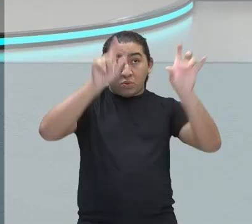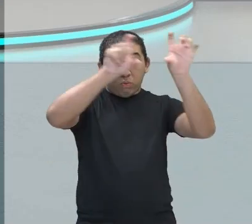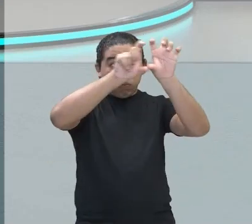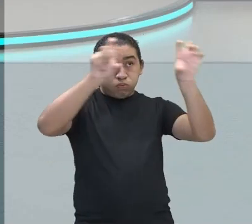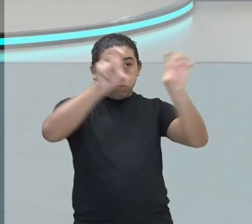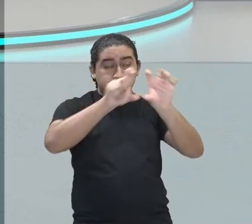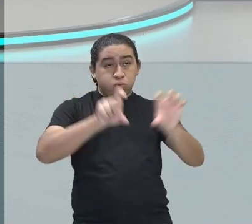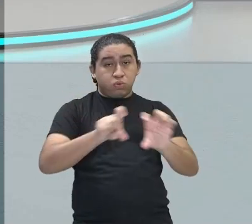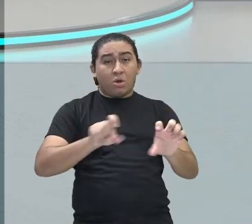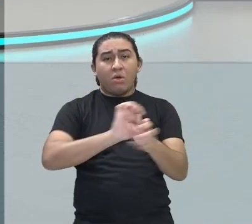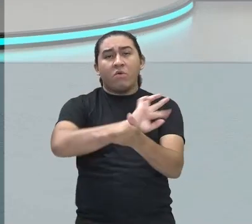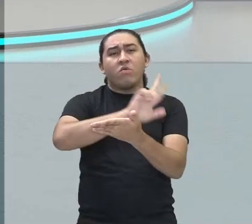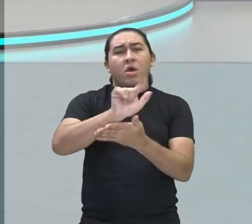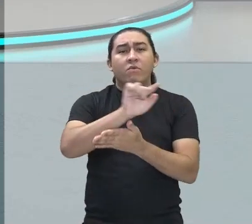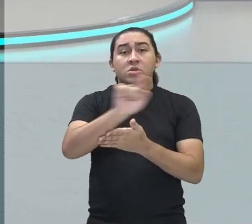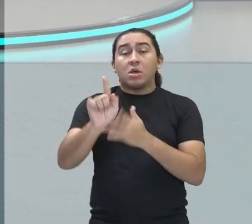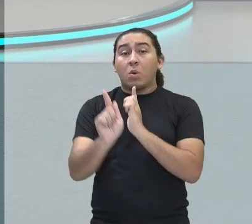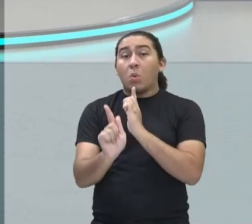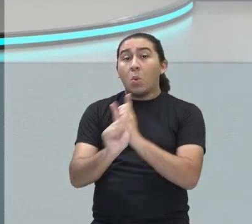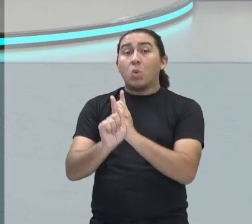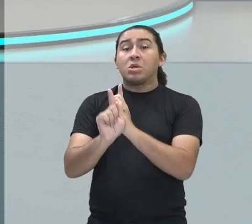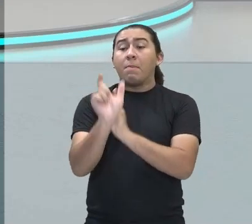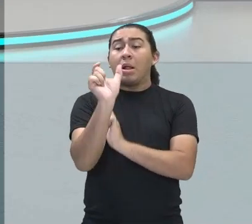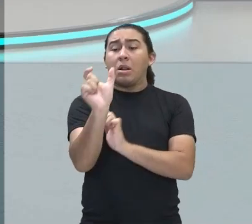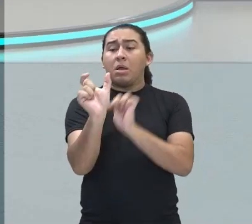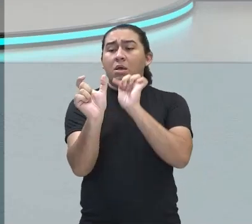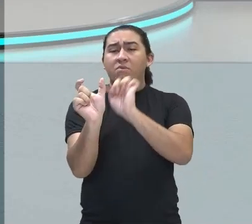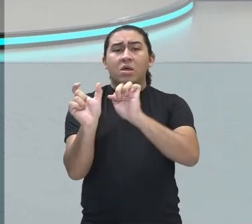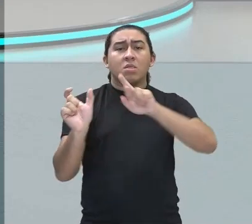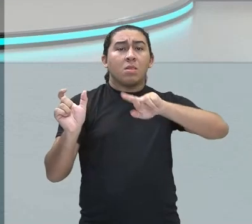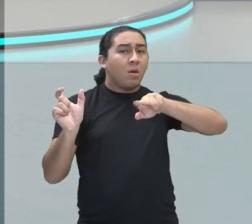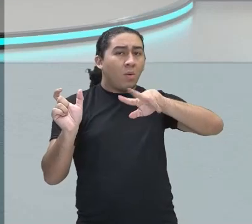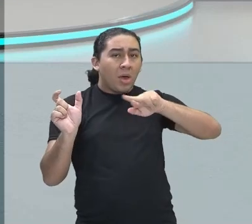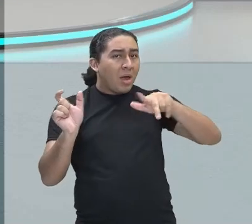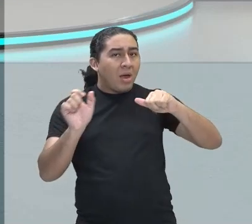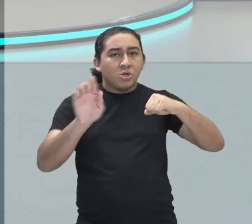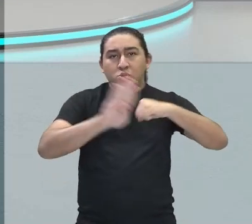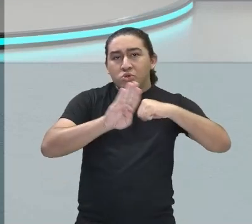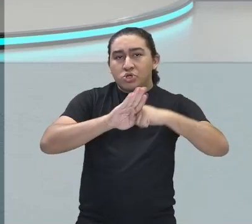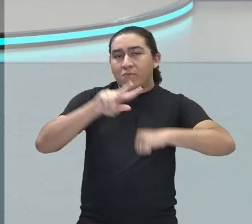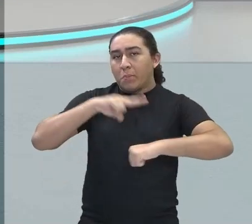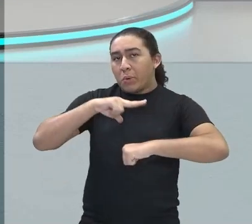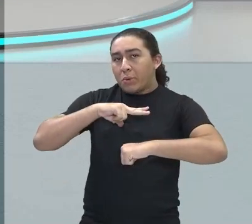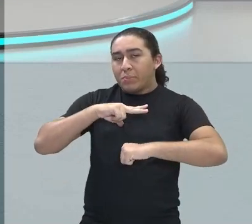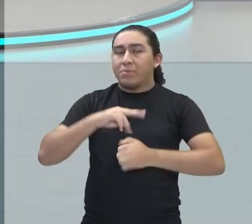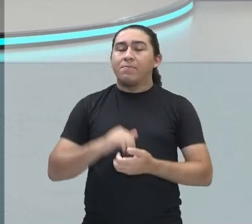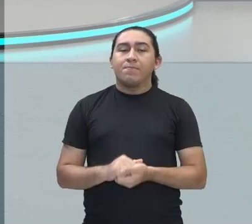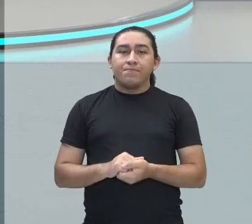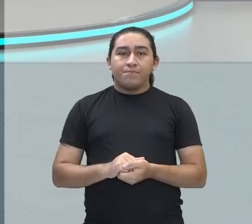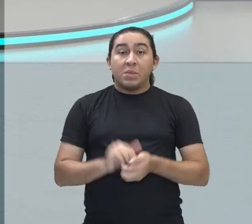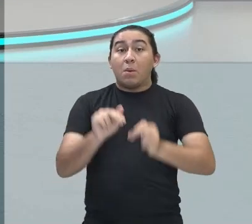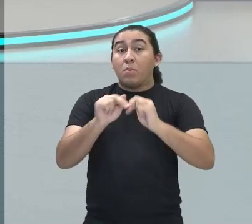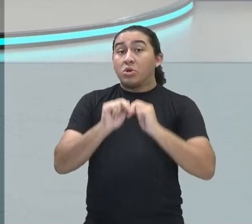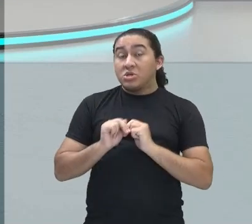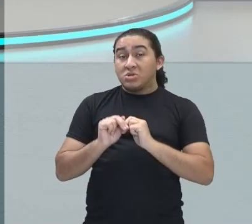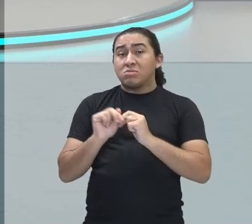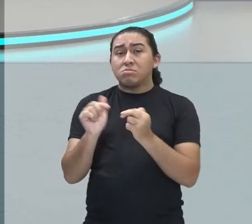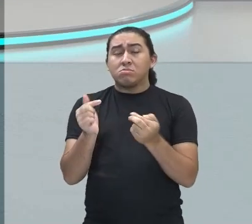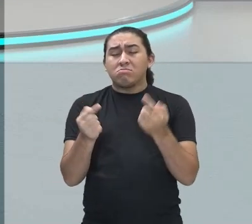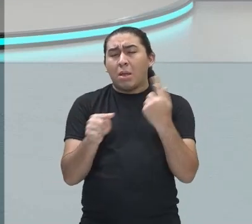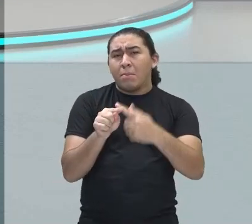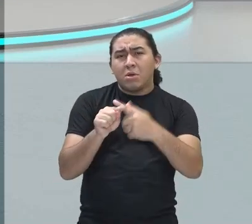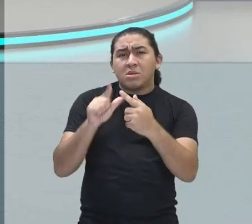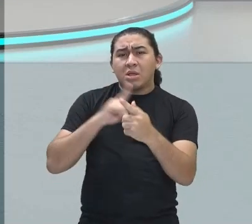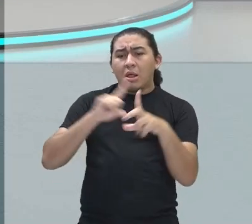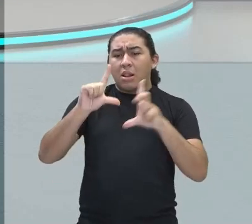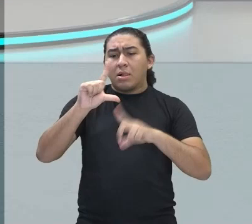vai encontrar palavras que não são substantivo próprio. Então, não justifica estar com